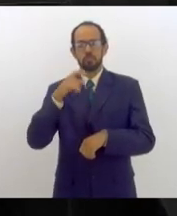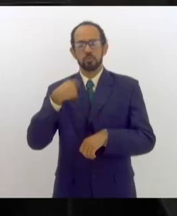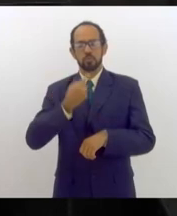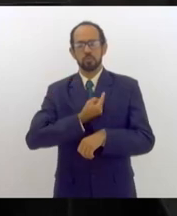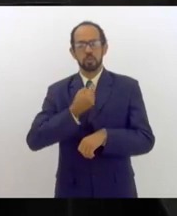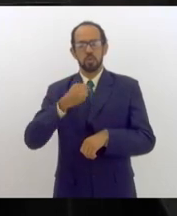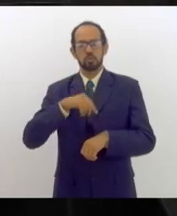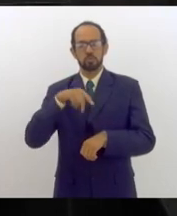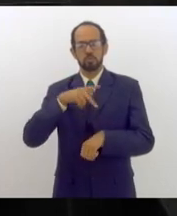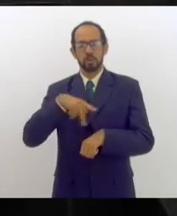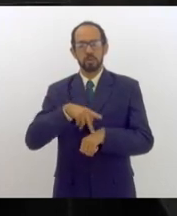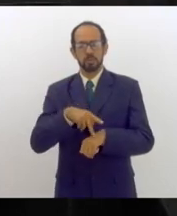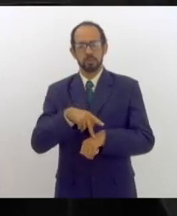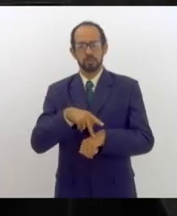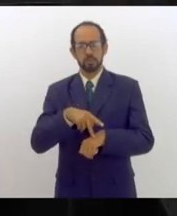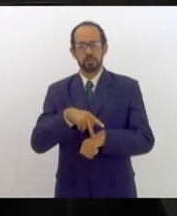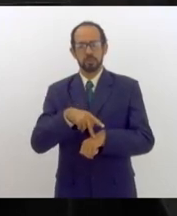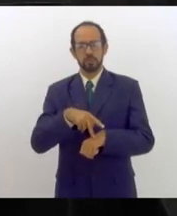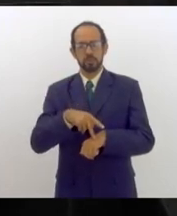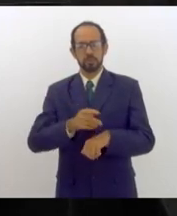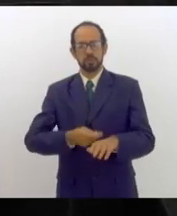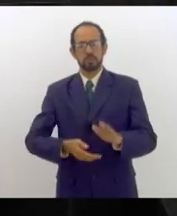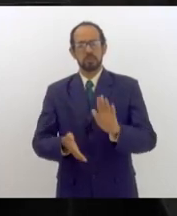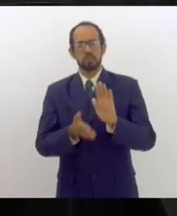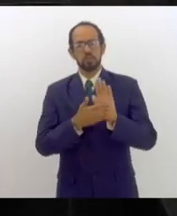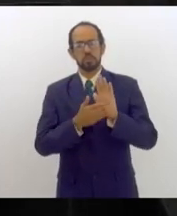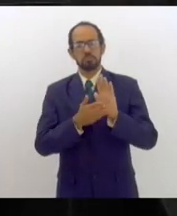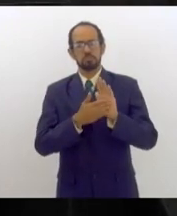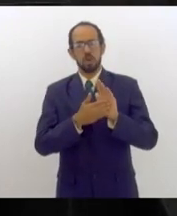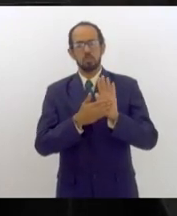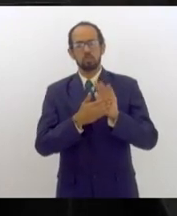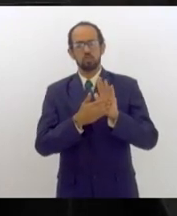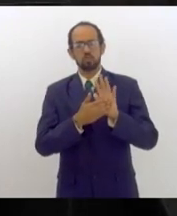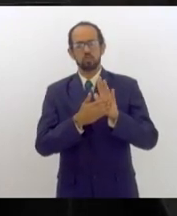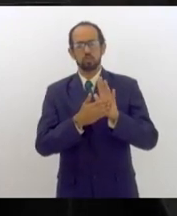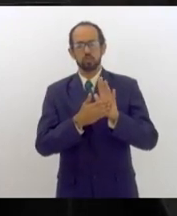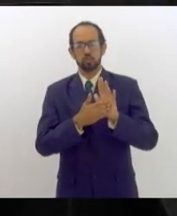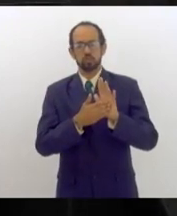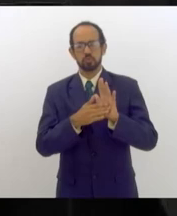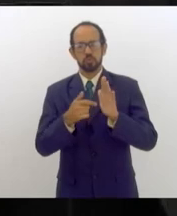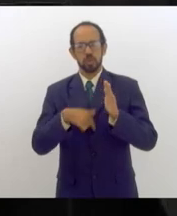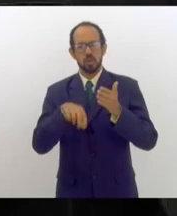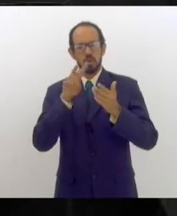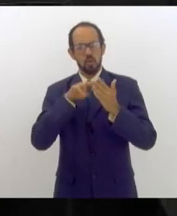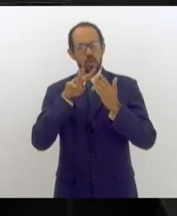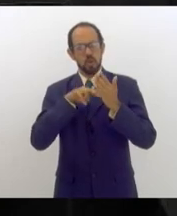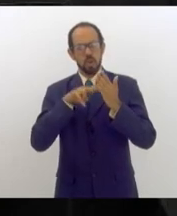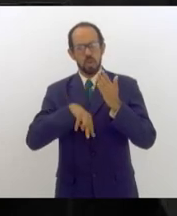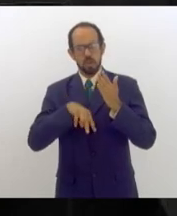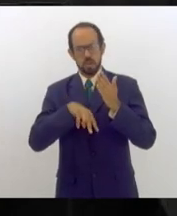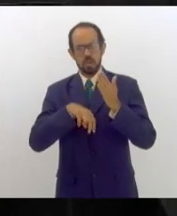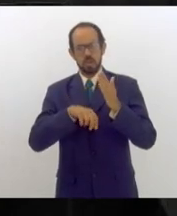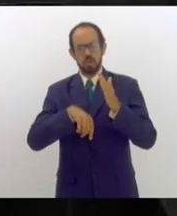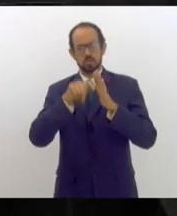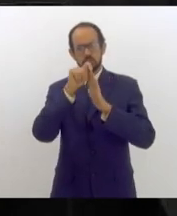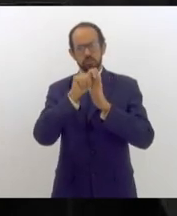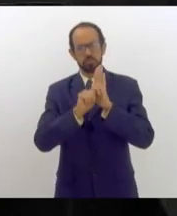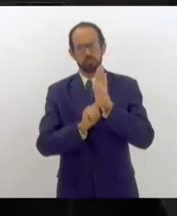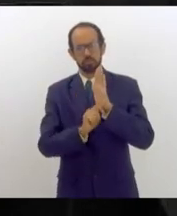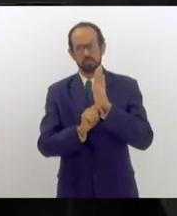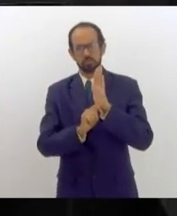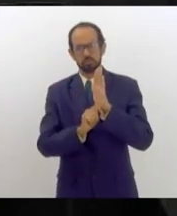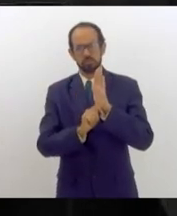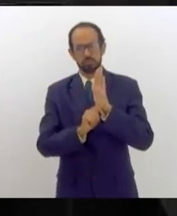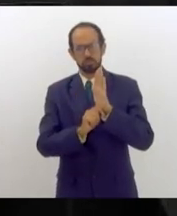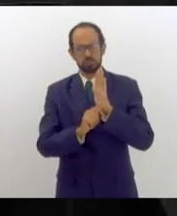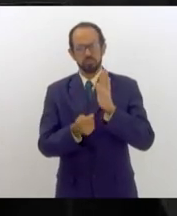país em nossas mãos eu li detalhadamente o artigo tá muito